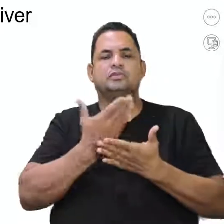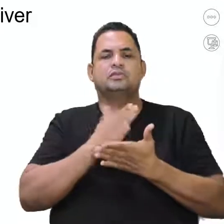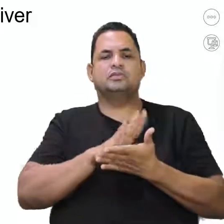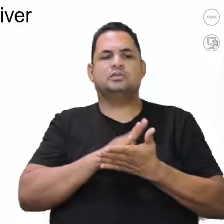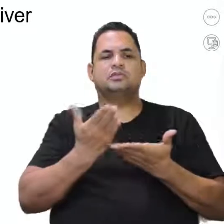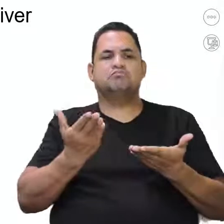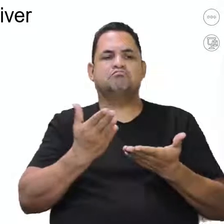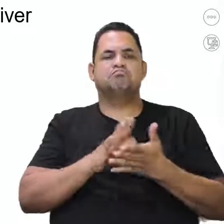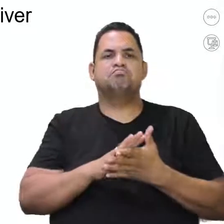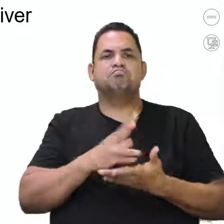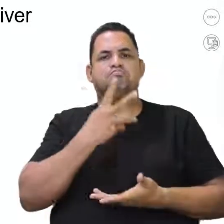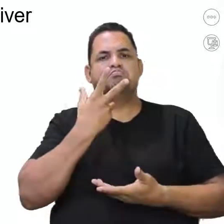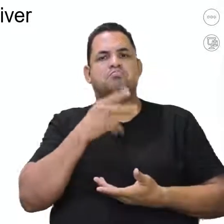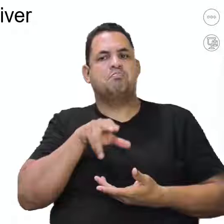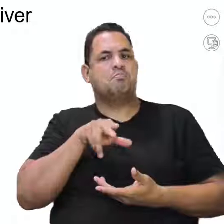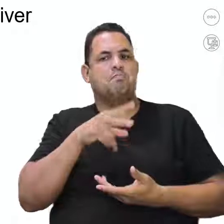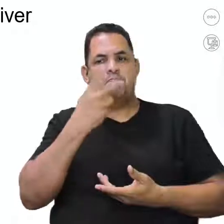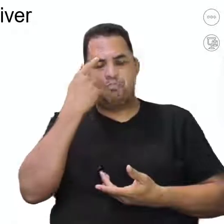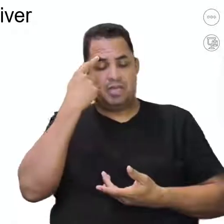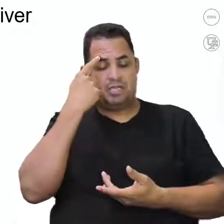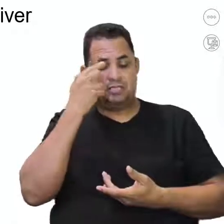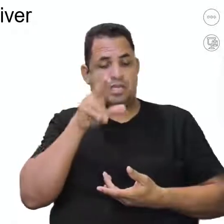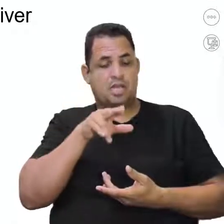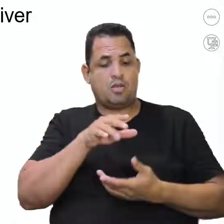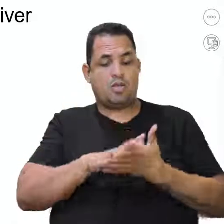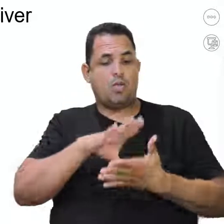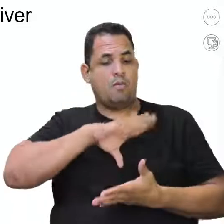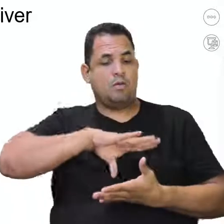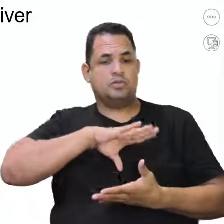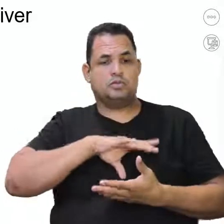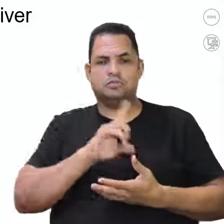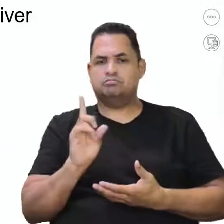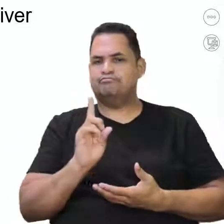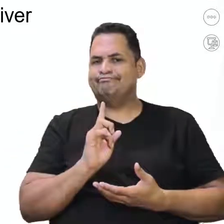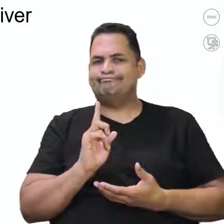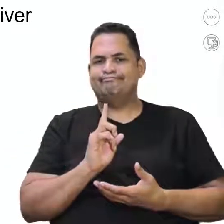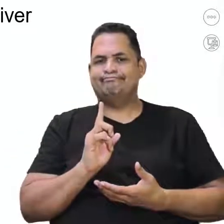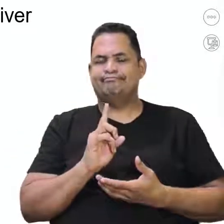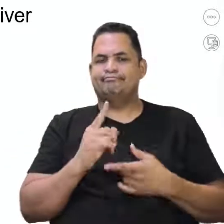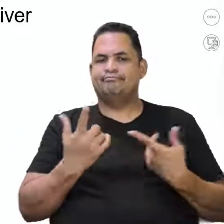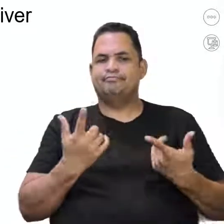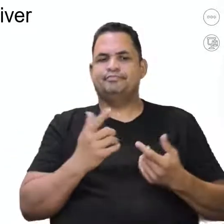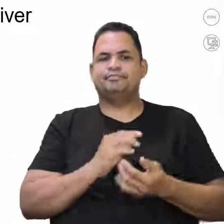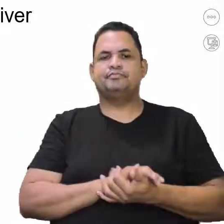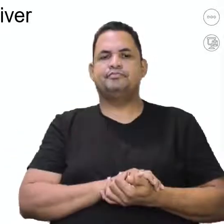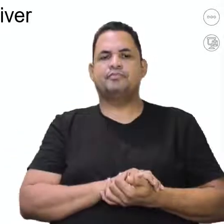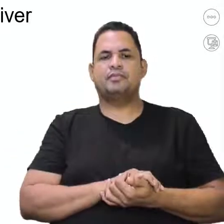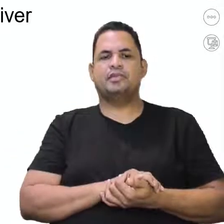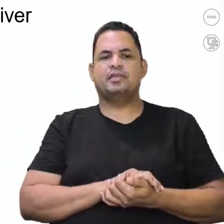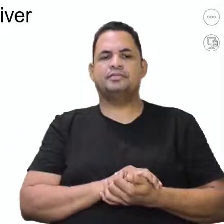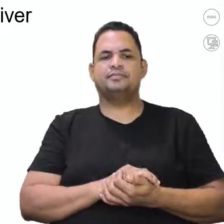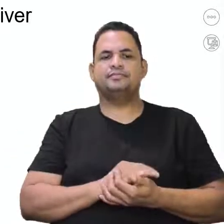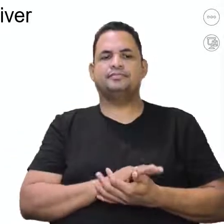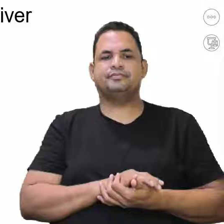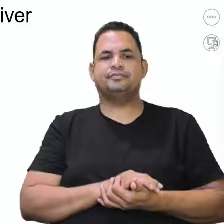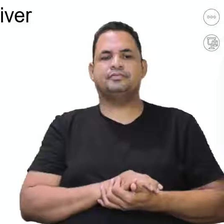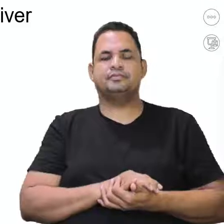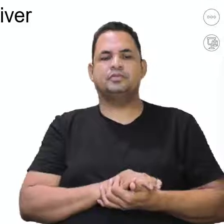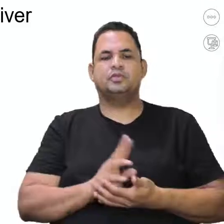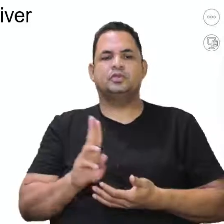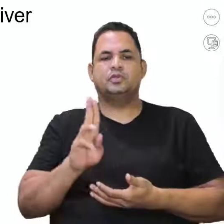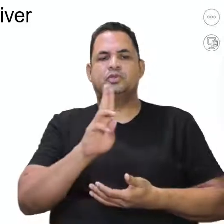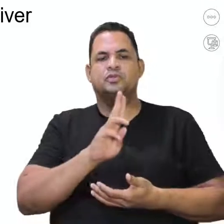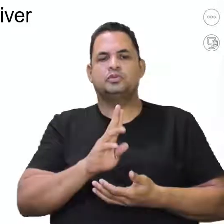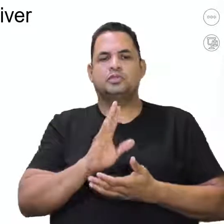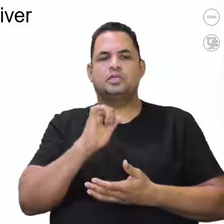traduzir como no português. Nem sempre você vai fazer ao pé da letra, certo? Então, neste caso, você vai usar o N, que